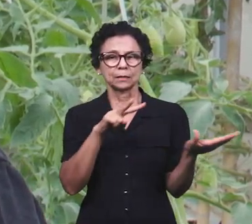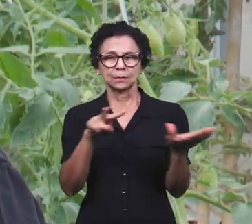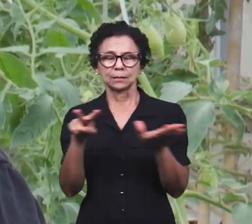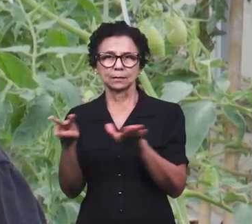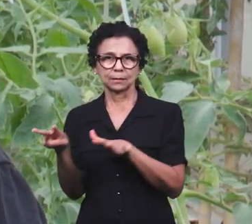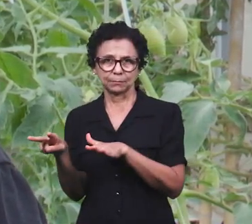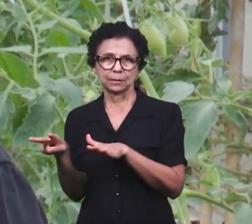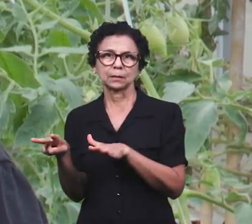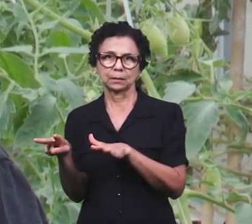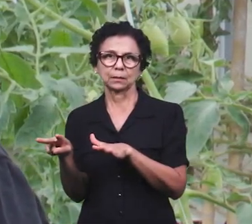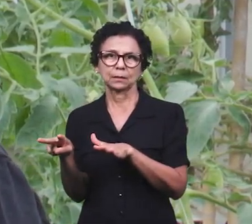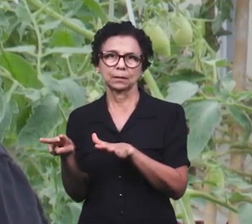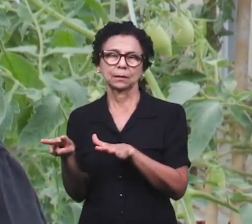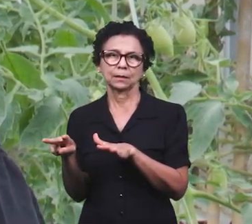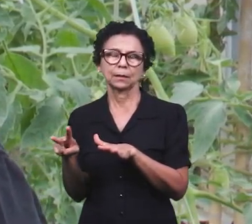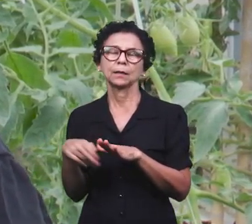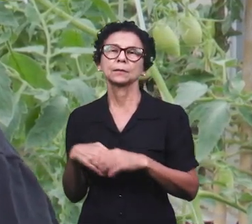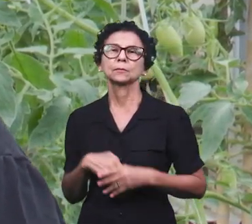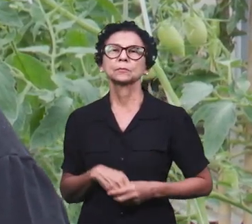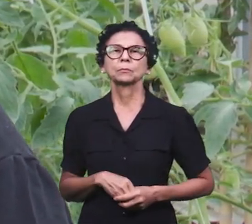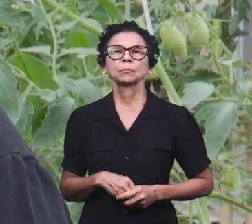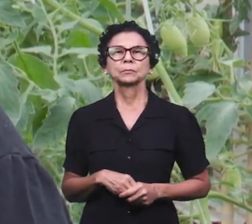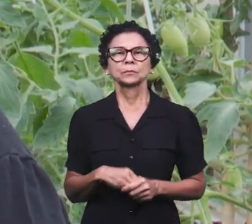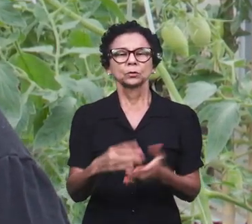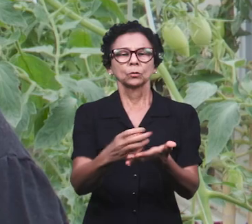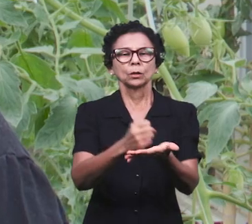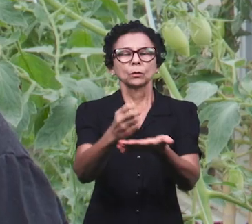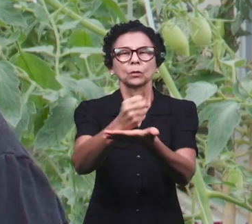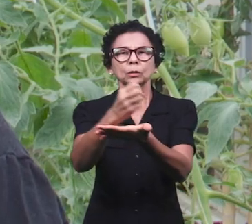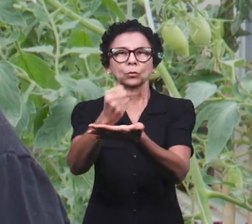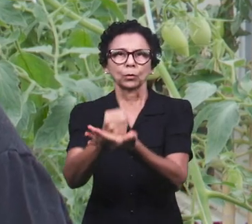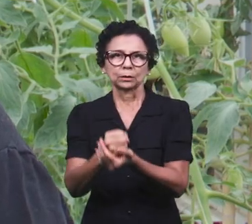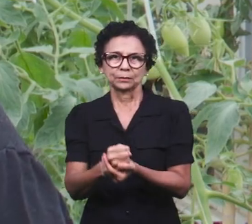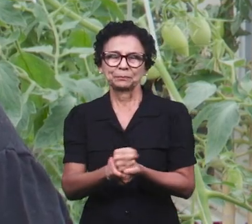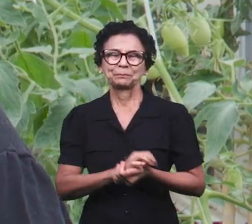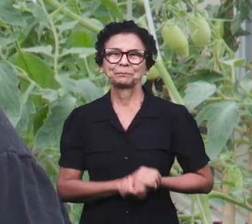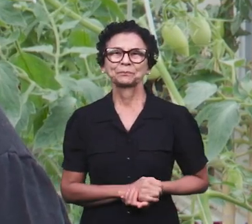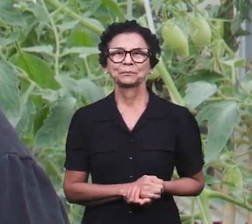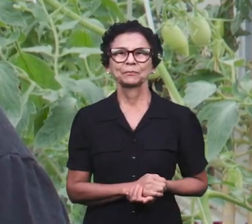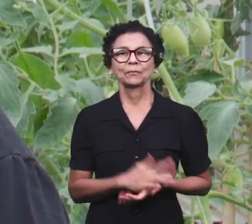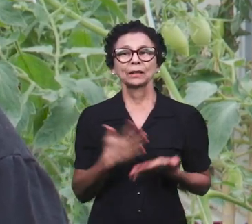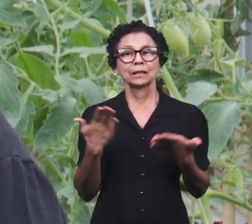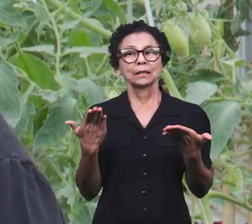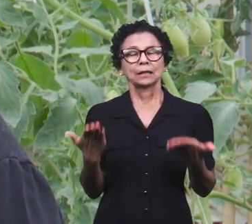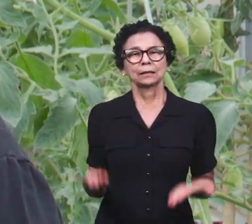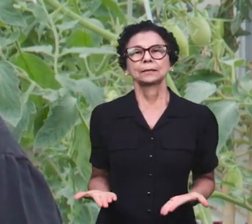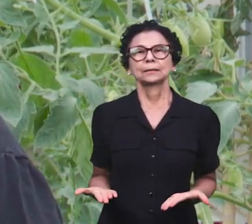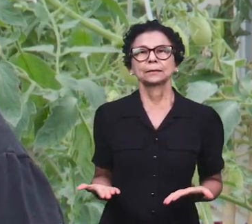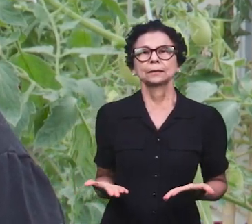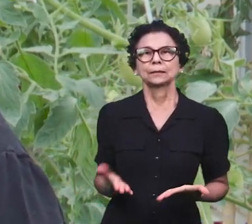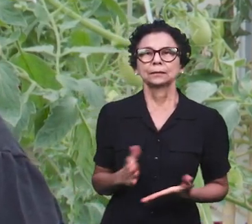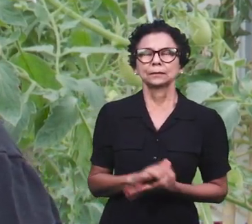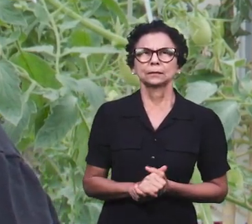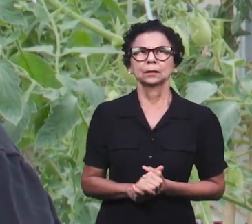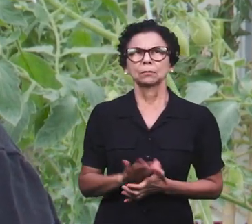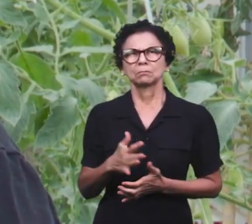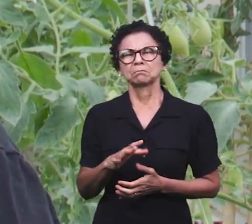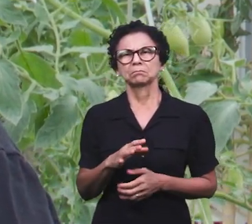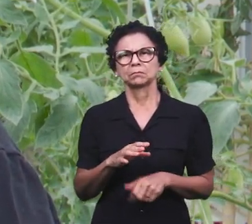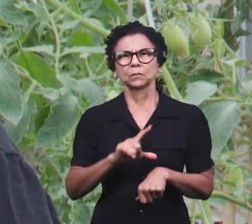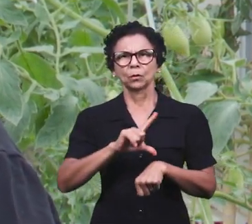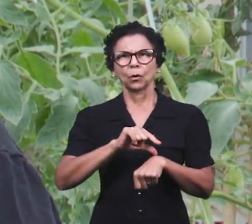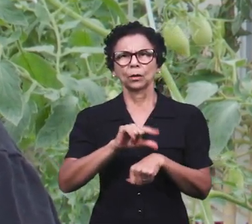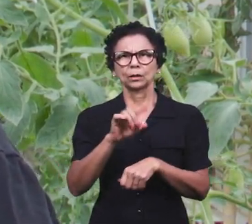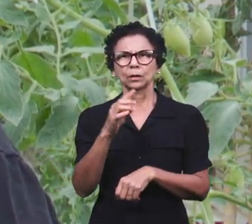né? Uma vez por semana que é colhido aqui os tomates. Então eu fico aqui na faixa assim de 4 horas, de